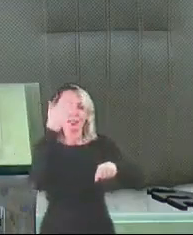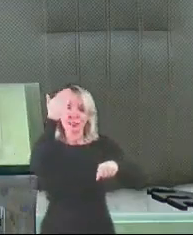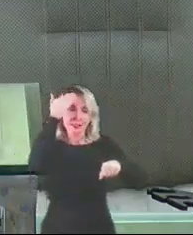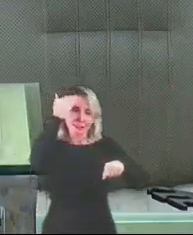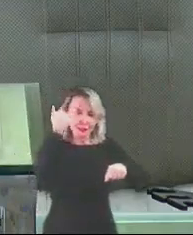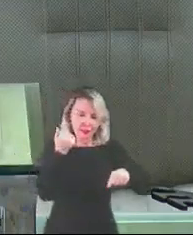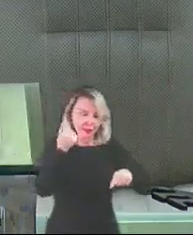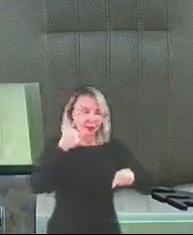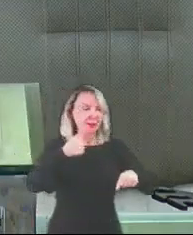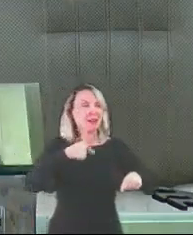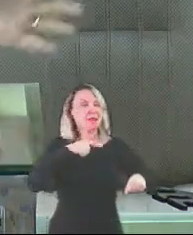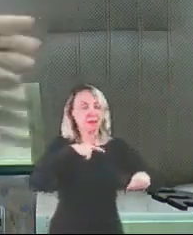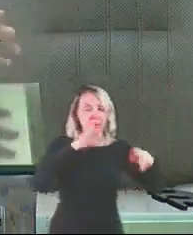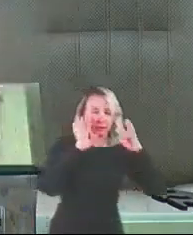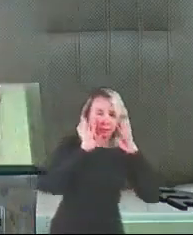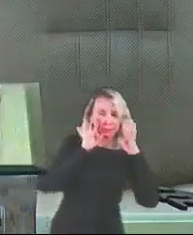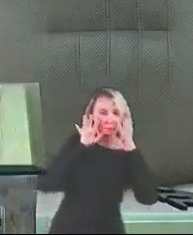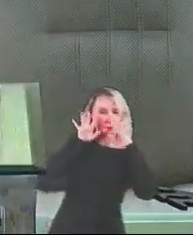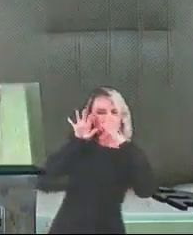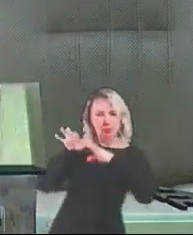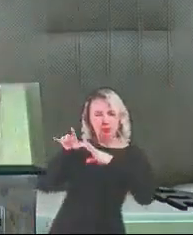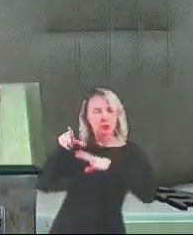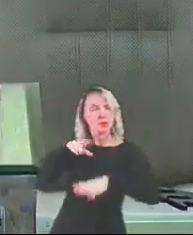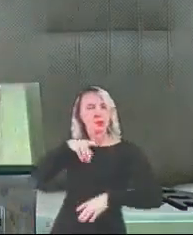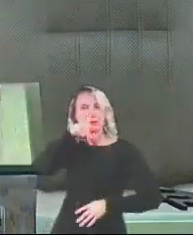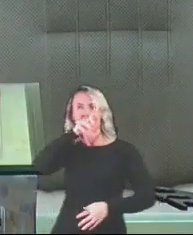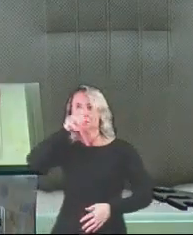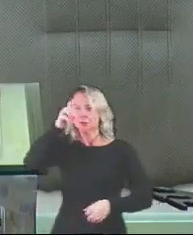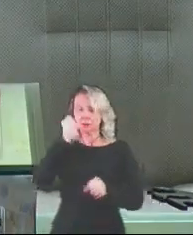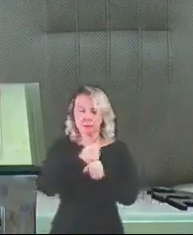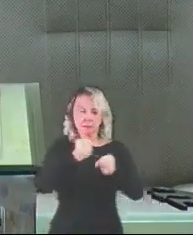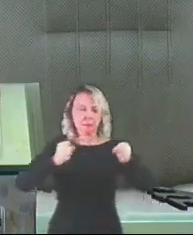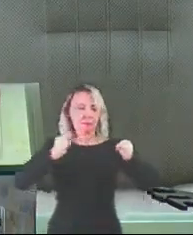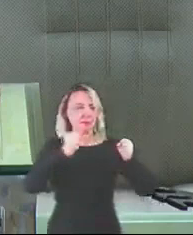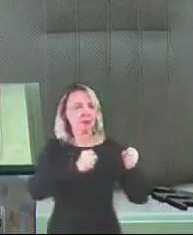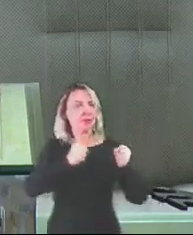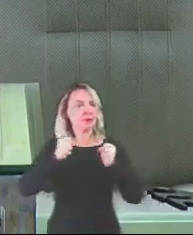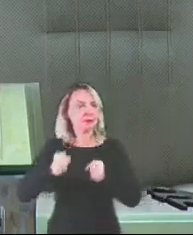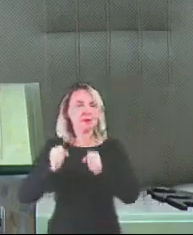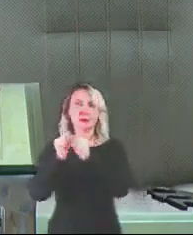que está sobre todas as coisas. Glórias a Jesus.